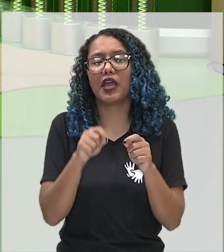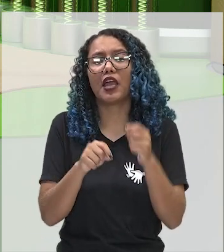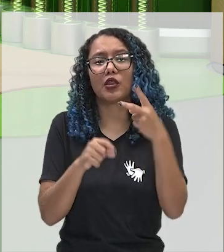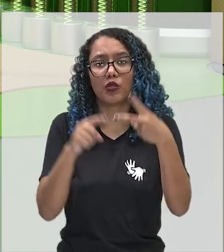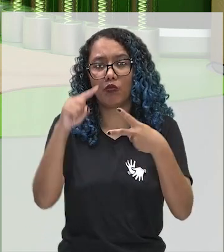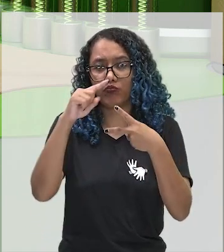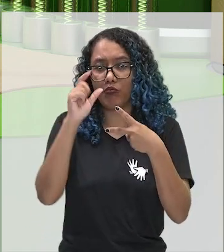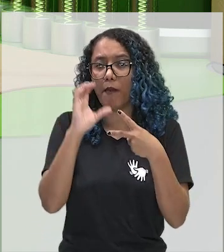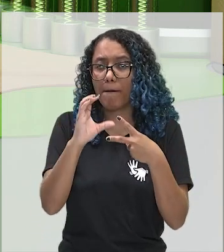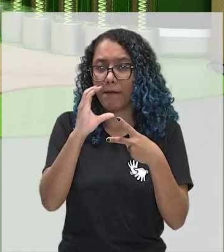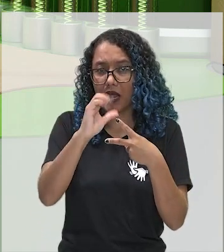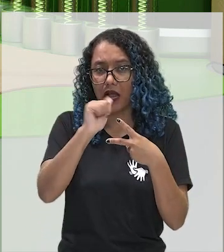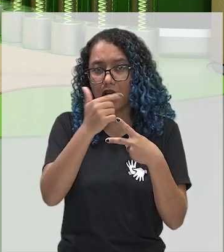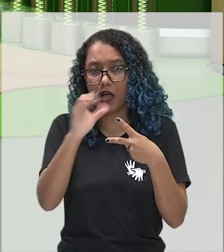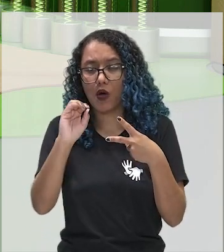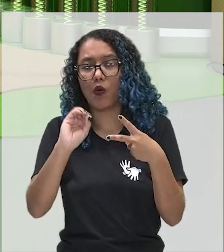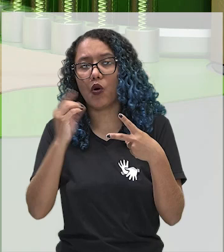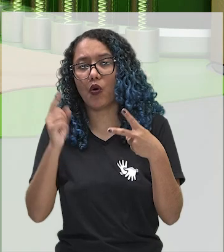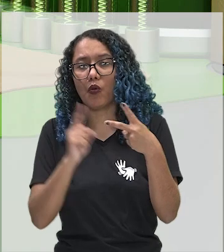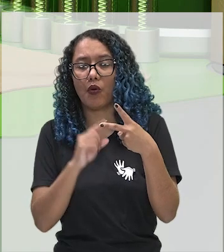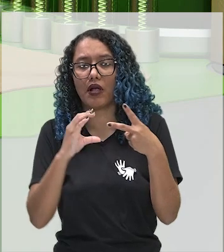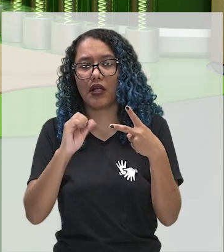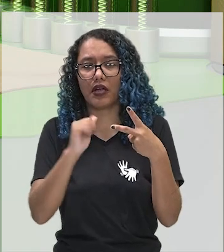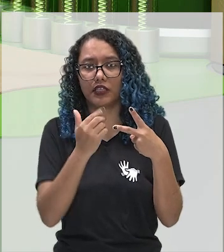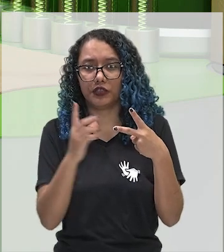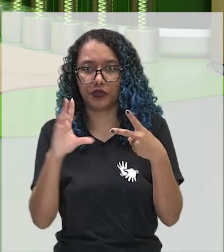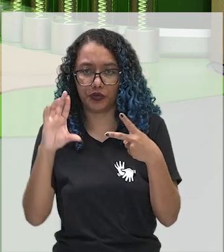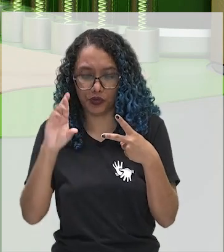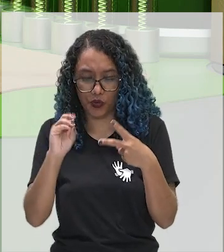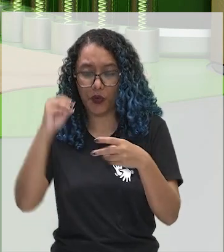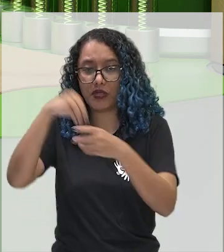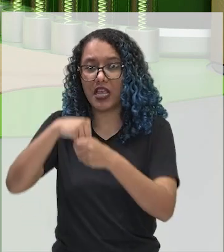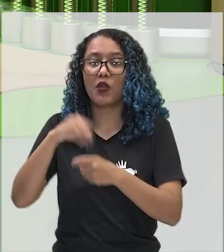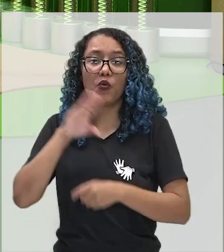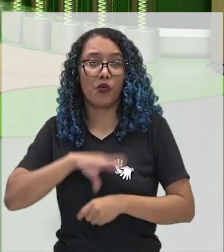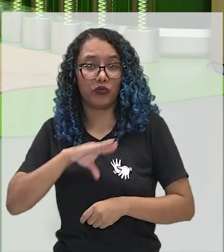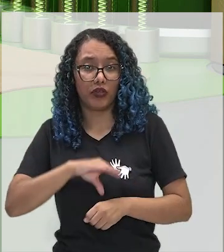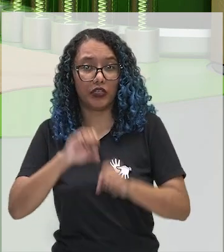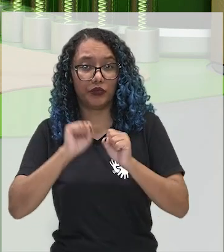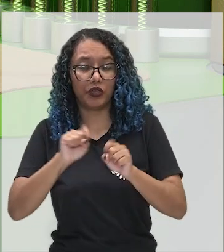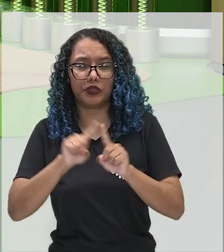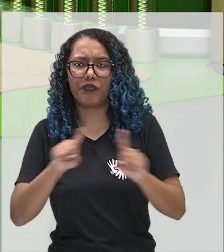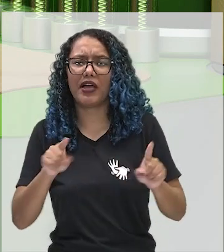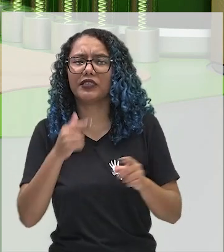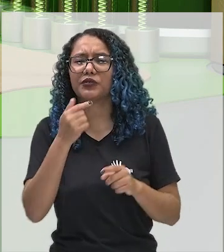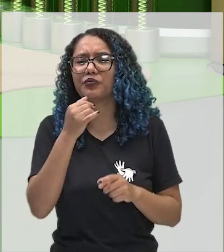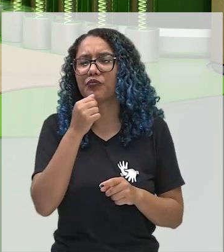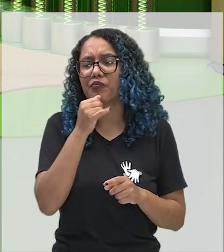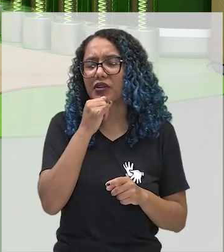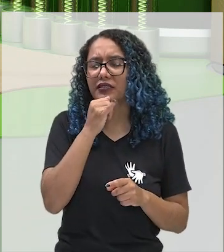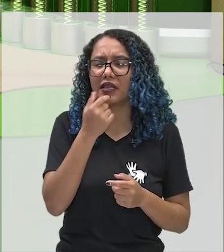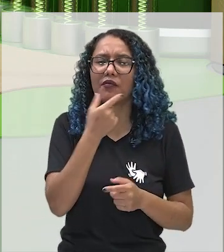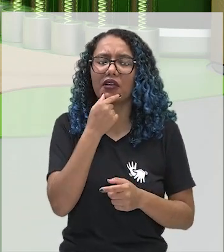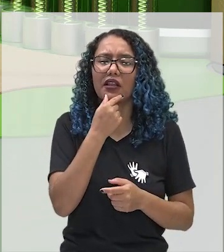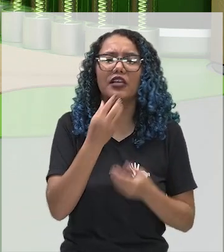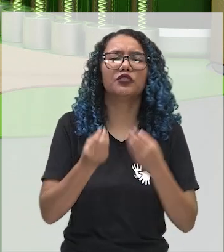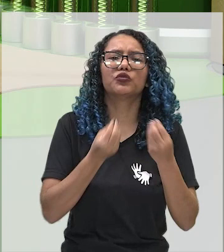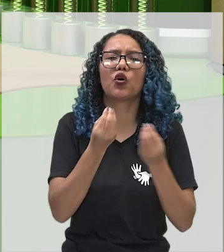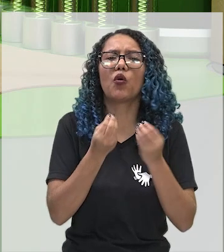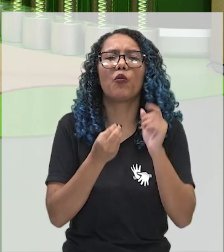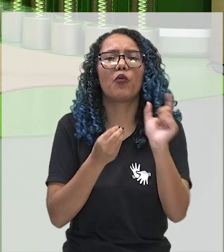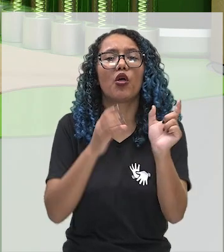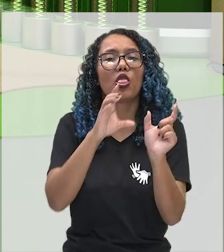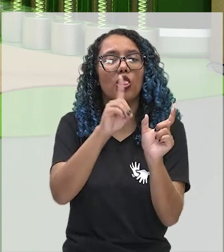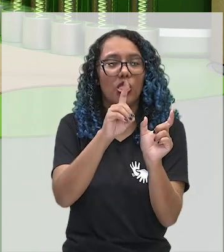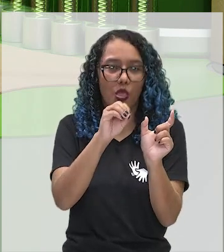de cachorro, isso na língua portuguesa. Mas a gente tem outros idiomas aí pelo mundo. Por exemplo, em inglês você sabe que